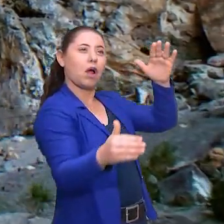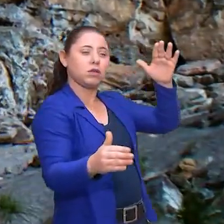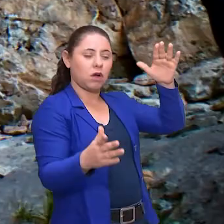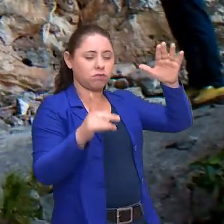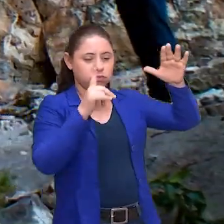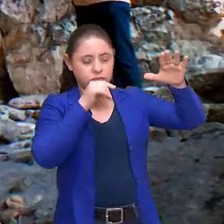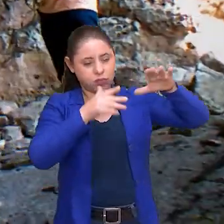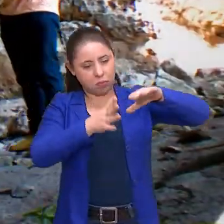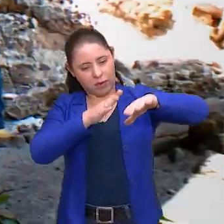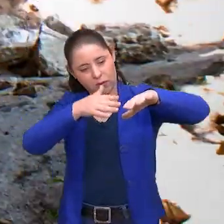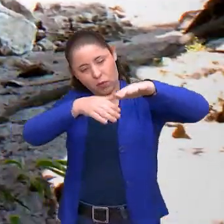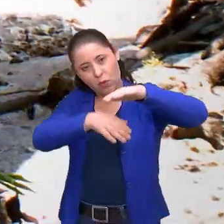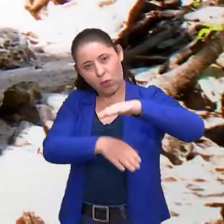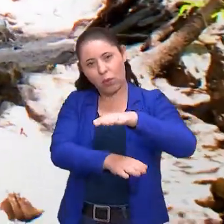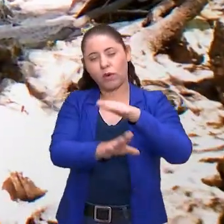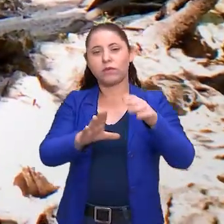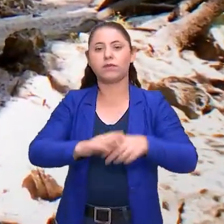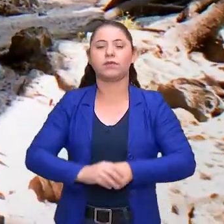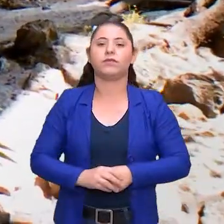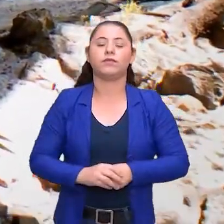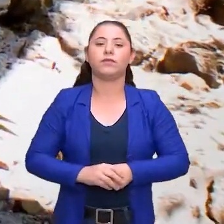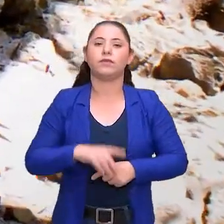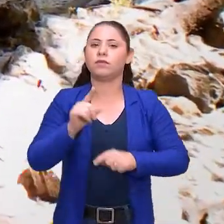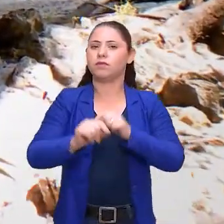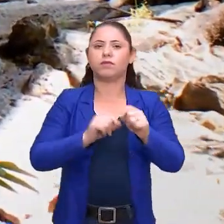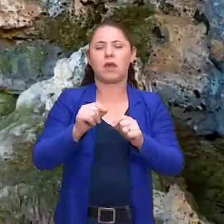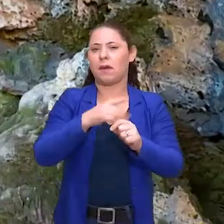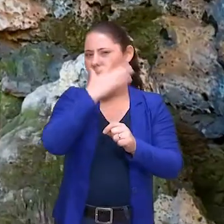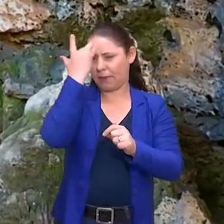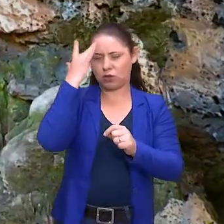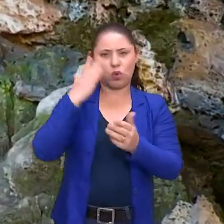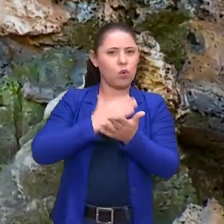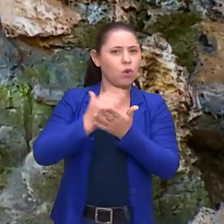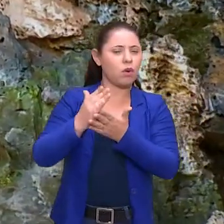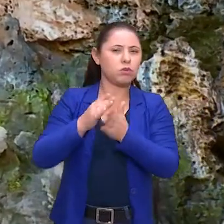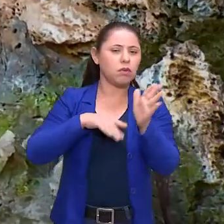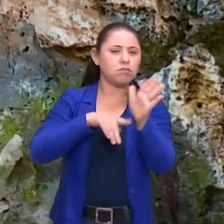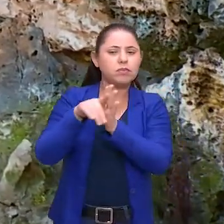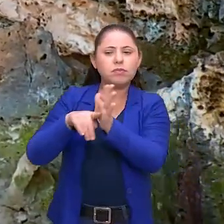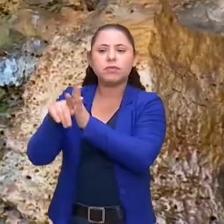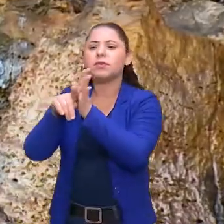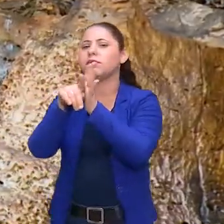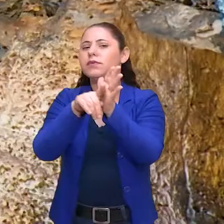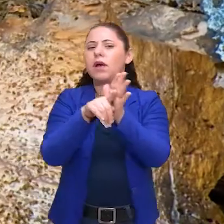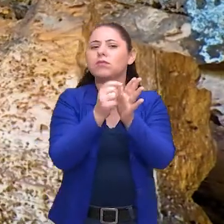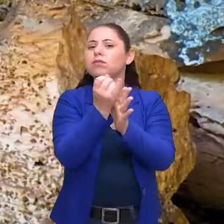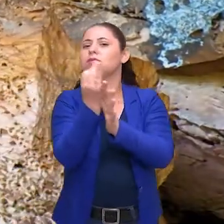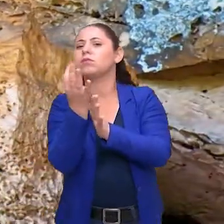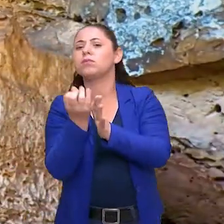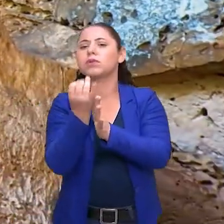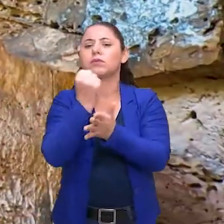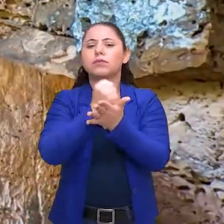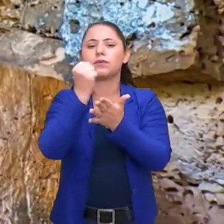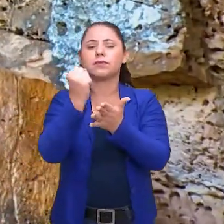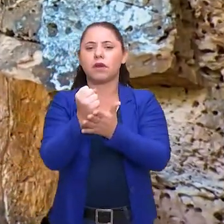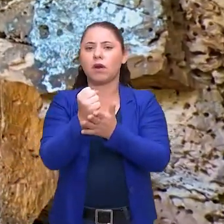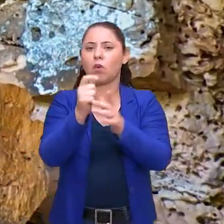como pela história, é esse Liomar Furquim Rocha. 2002 foi que o pessoal começou a fazer os levantamentos